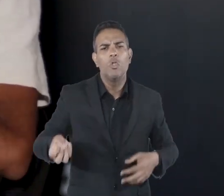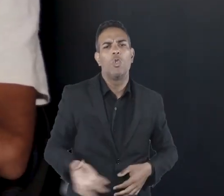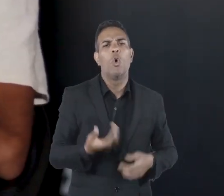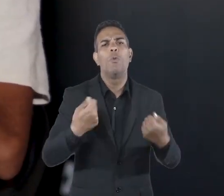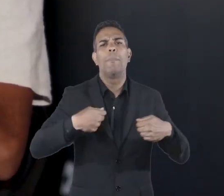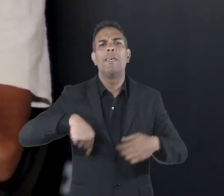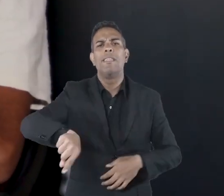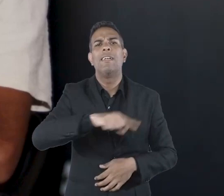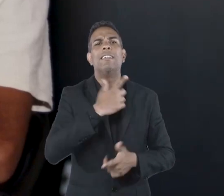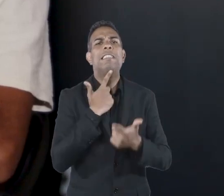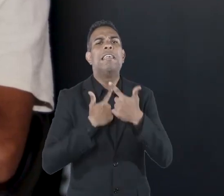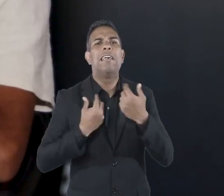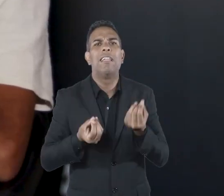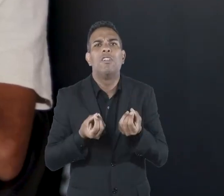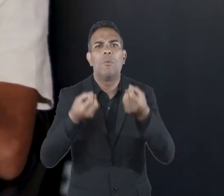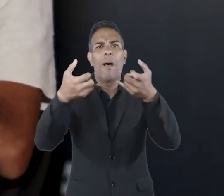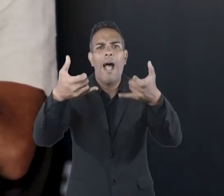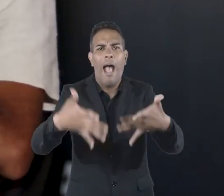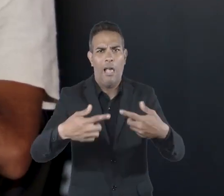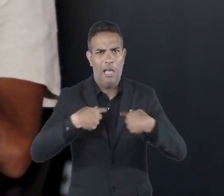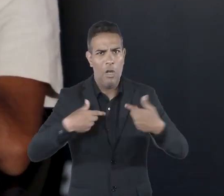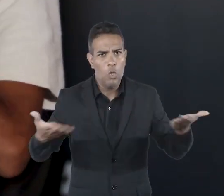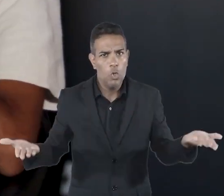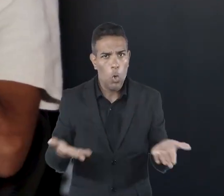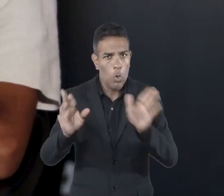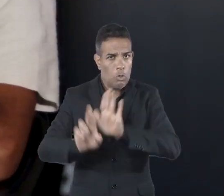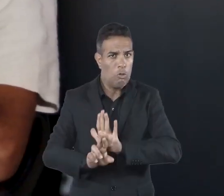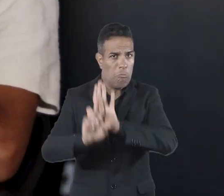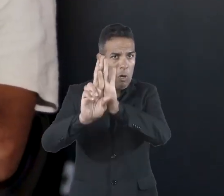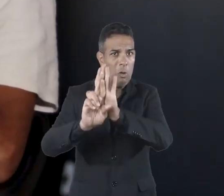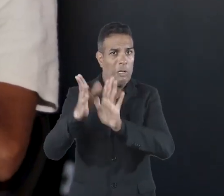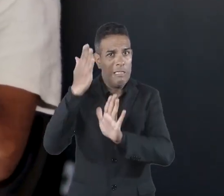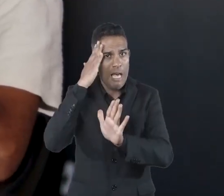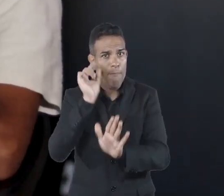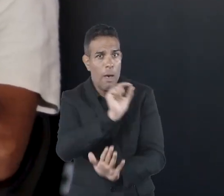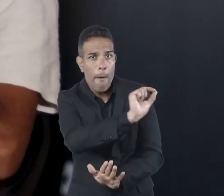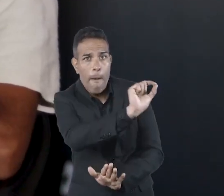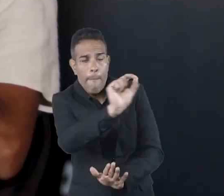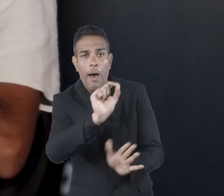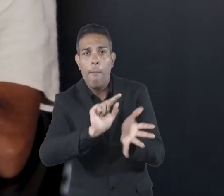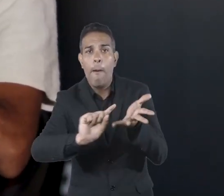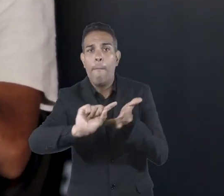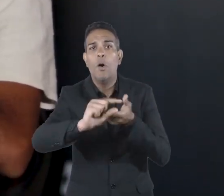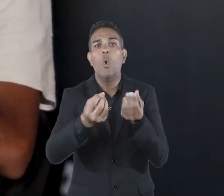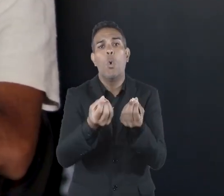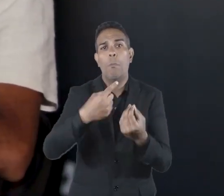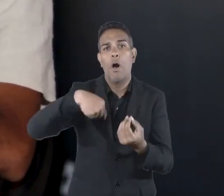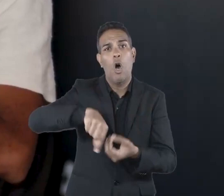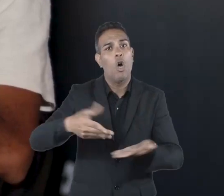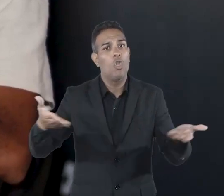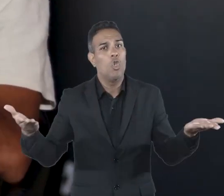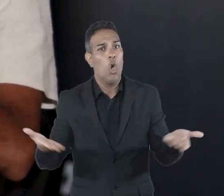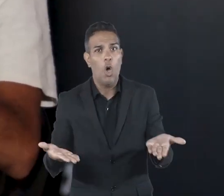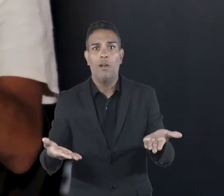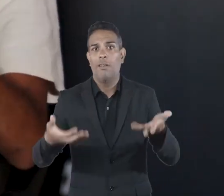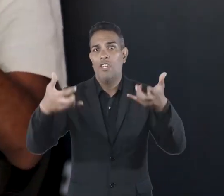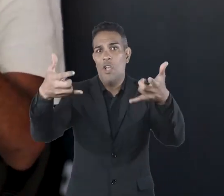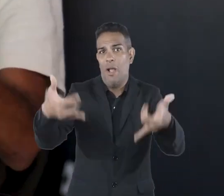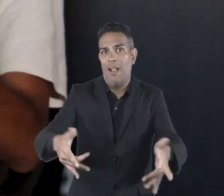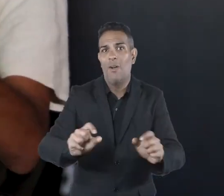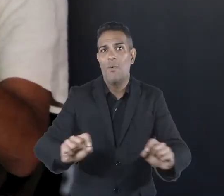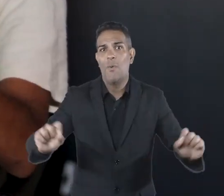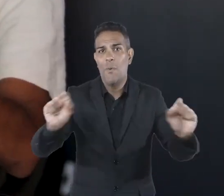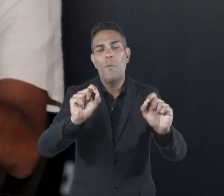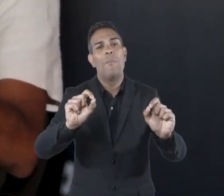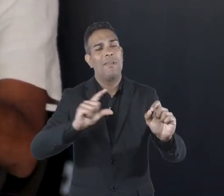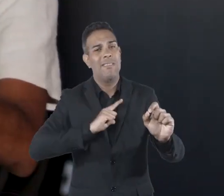a gente tem que sempre estar se atualizando para entender, são necessidades que eu não posso definir, não é porque eu estou aqui representando que eu vou definir, a gente precisa disso, disso, disso. Eu